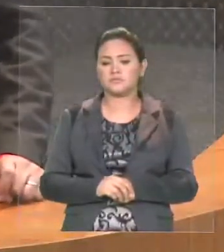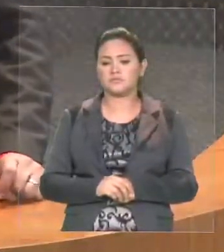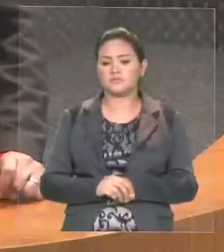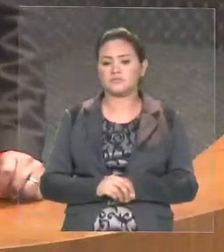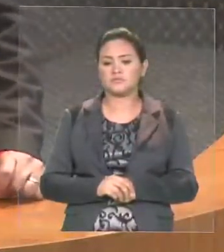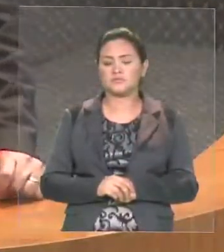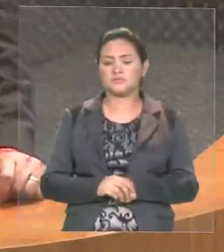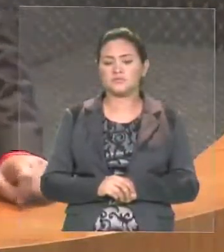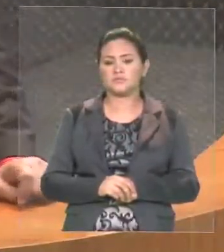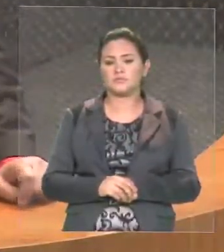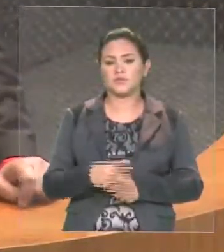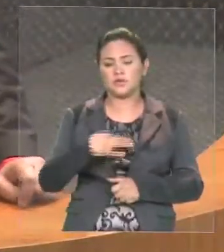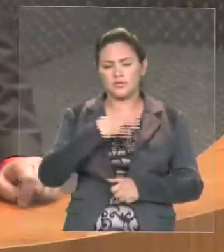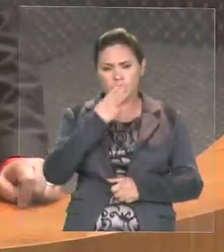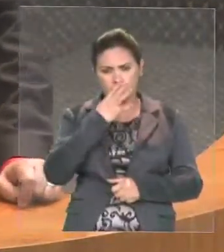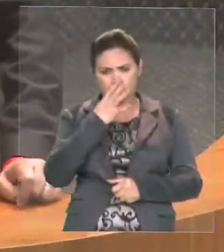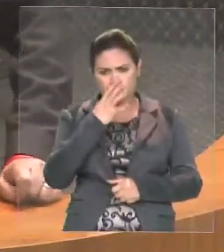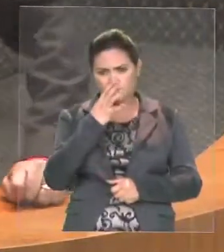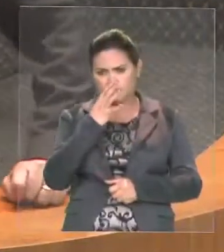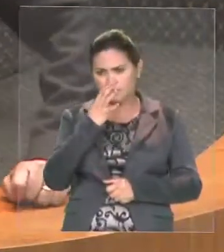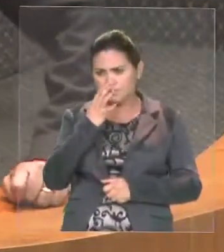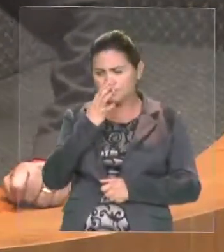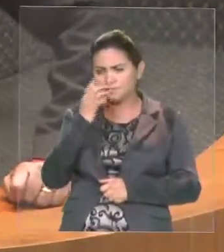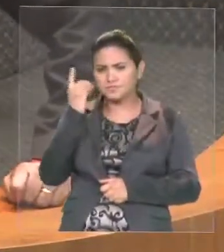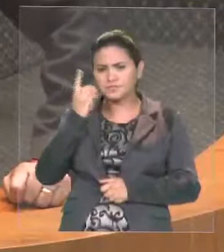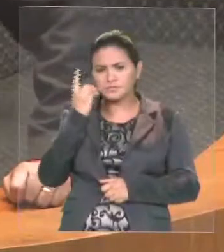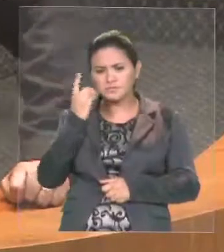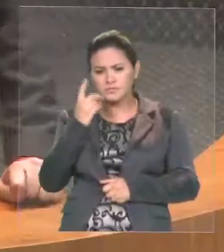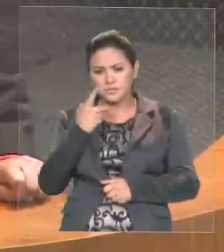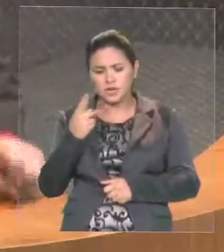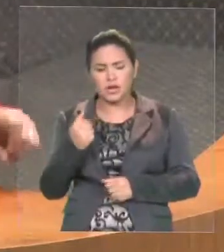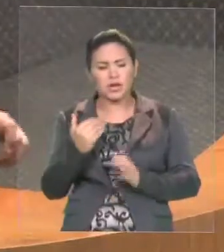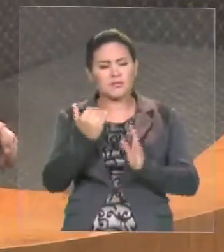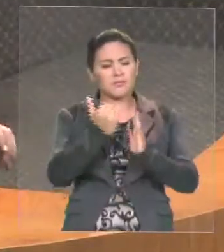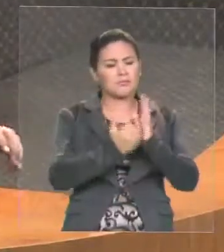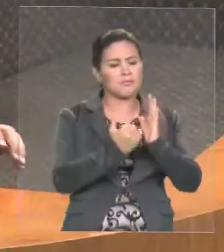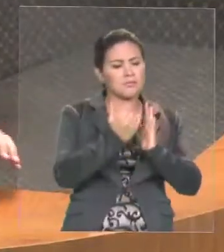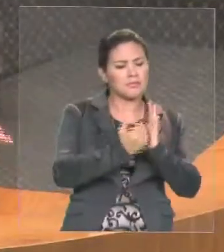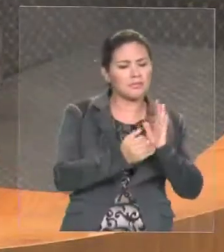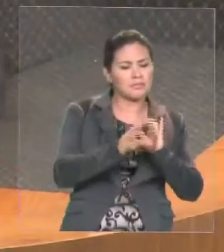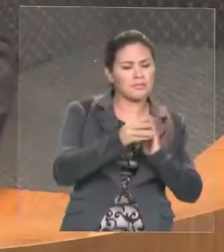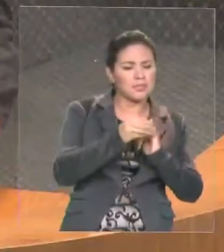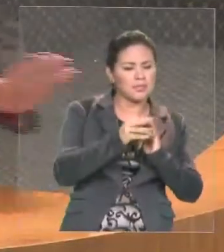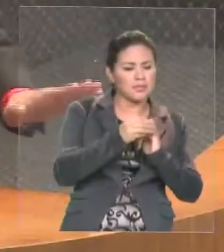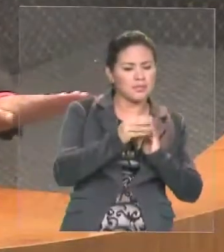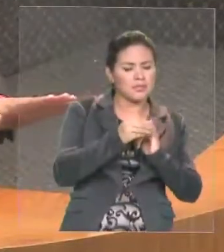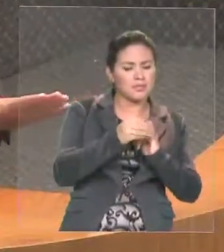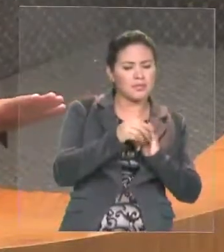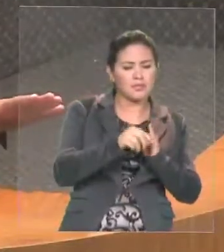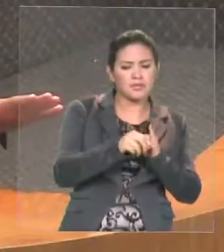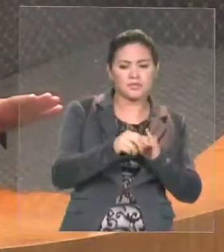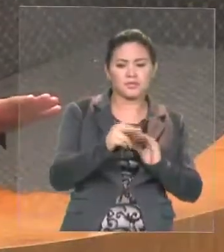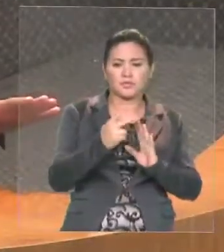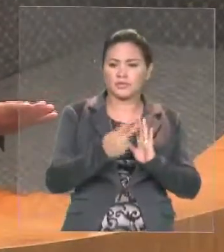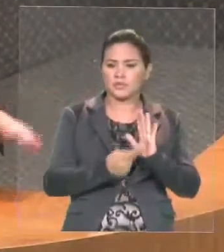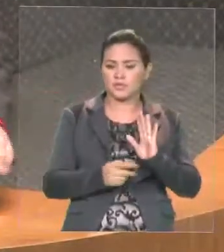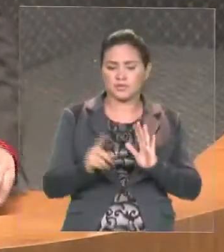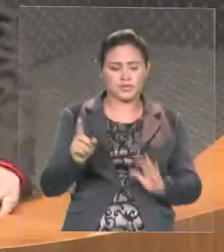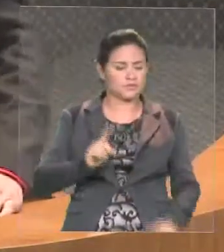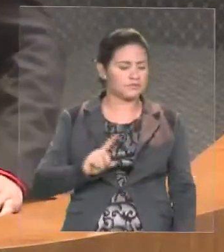ouvi deputados dizerem: estão diminuindo o imposto para o centro de distribuição. O projeto não trata